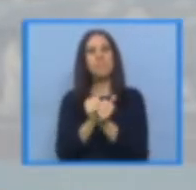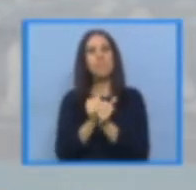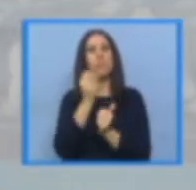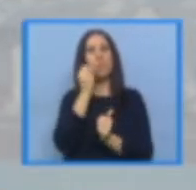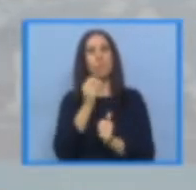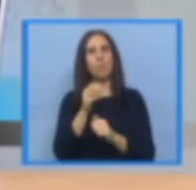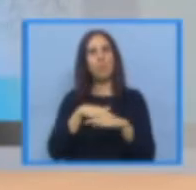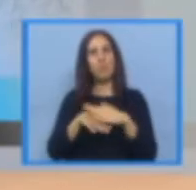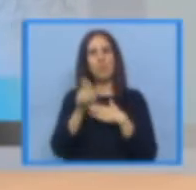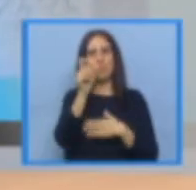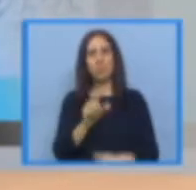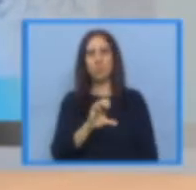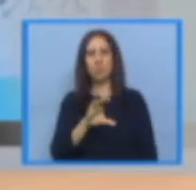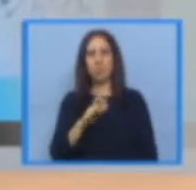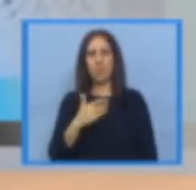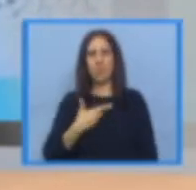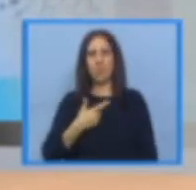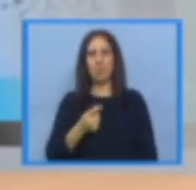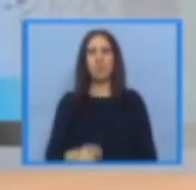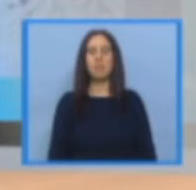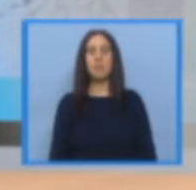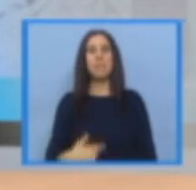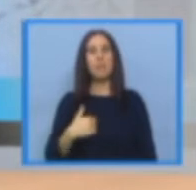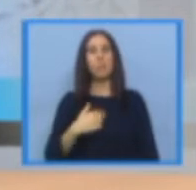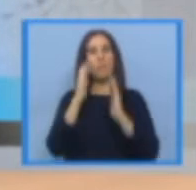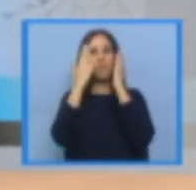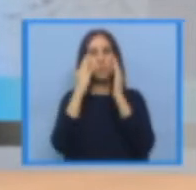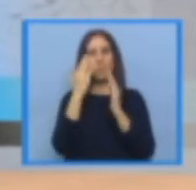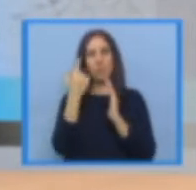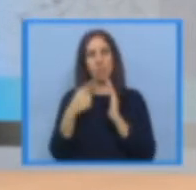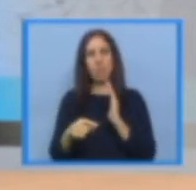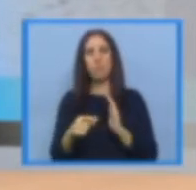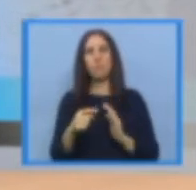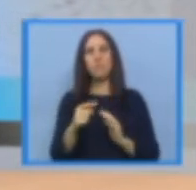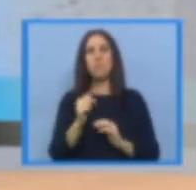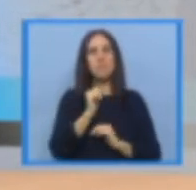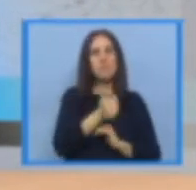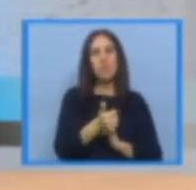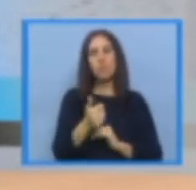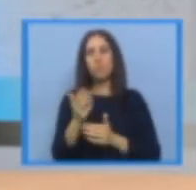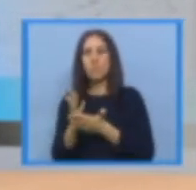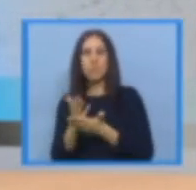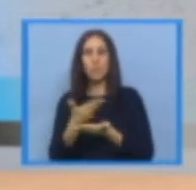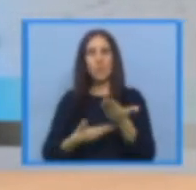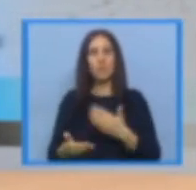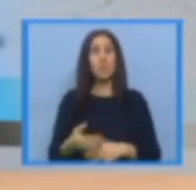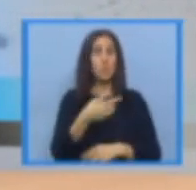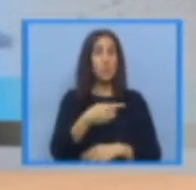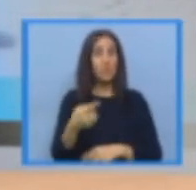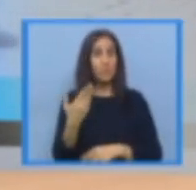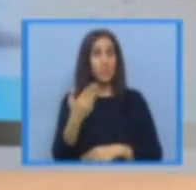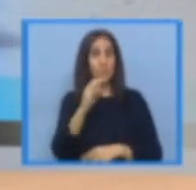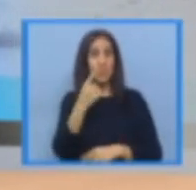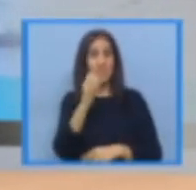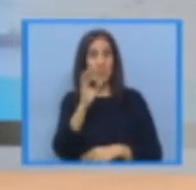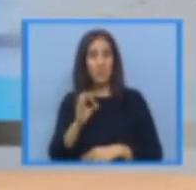no Chad? Eu tenho uma página no Facebook, Trocar o Certo pelo Incerto, onde vou pondo... São os tais 99 por 1%, é isso?